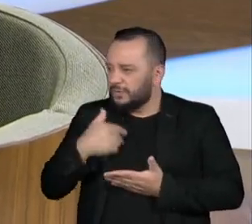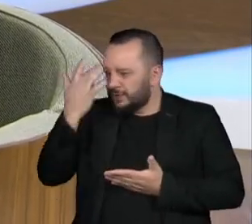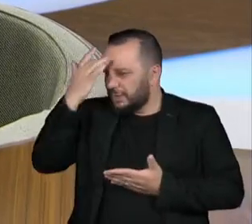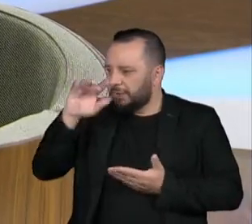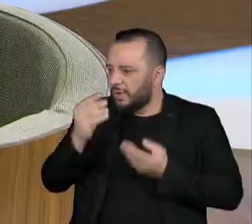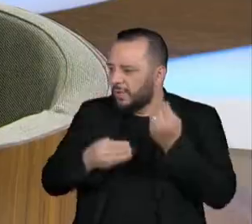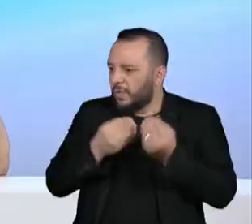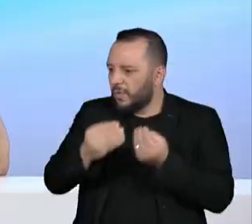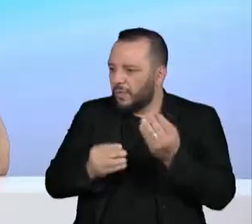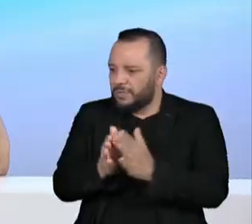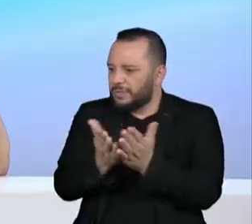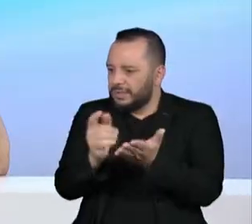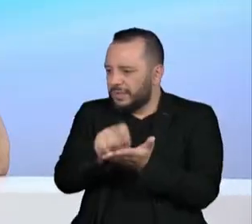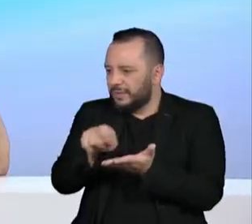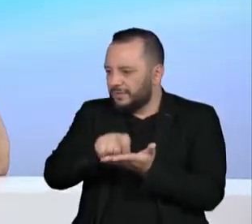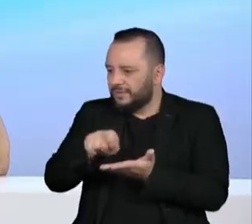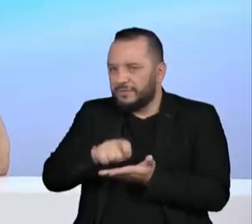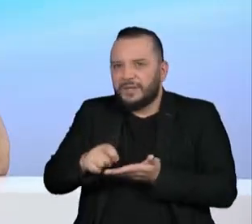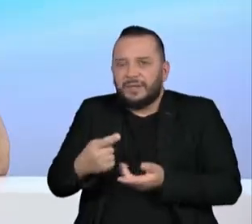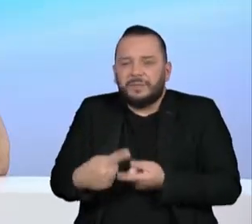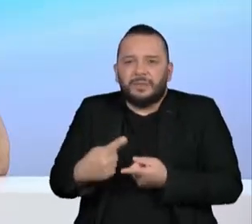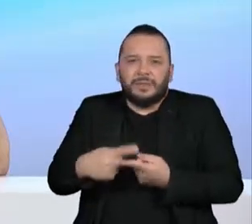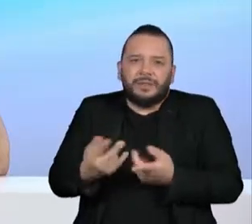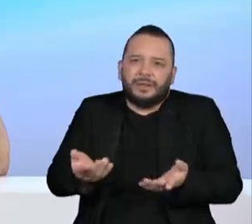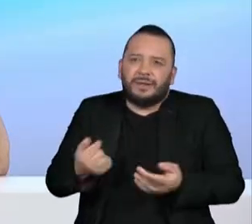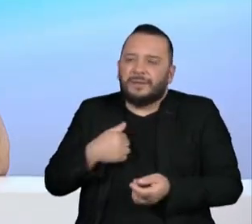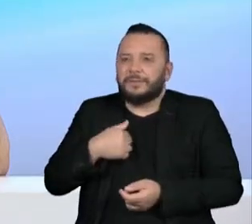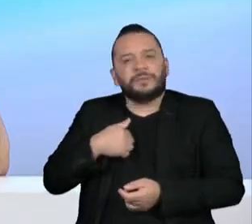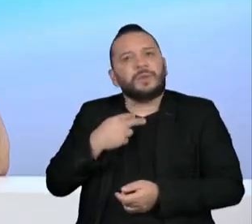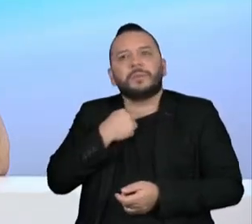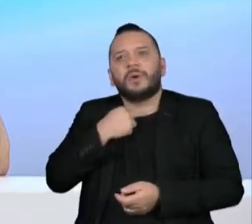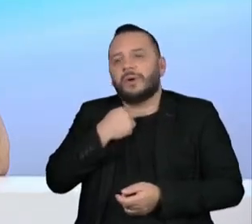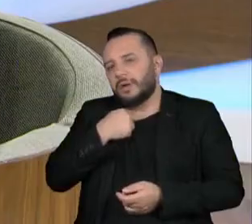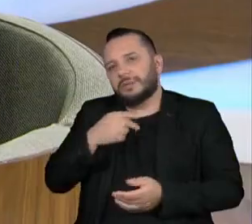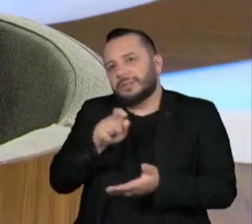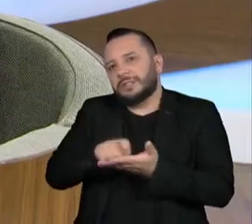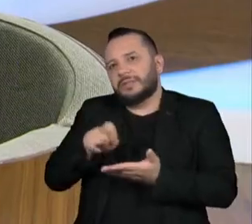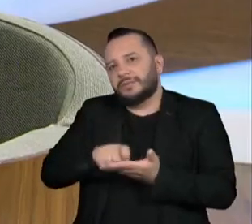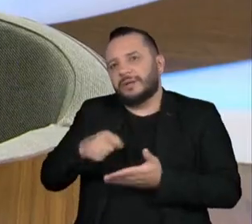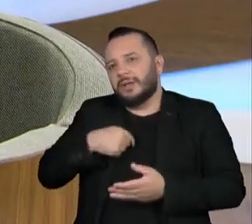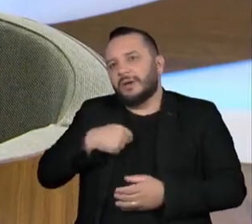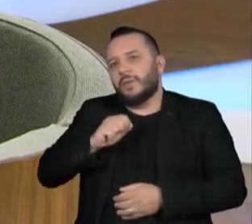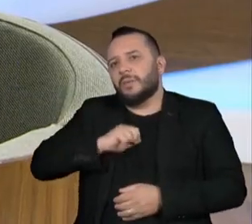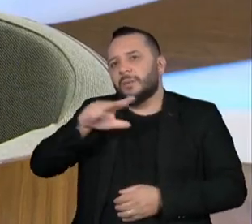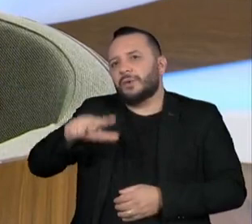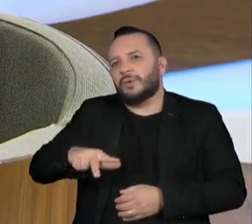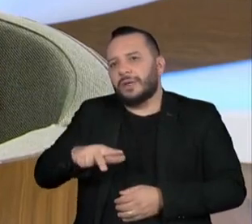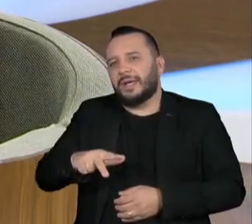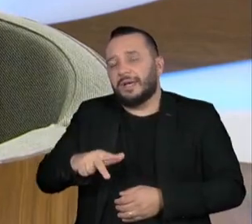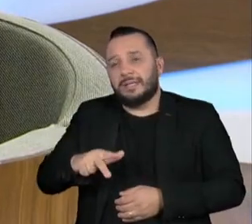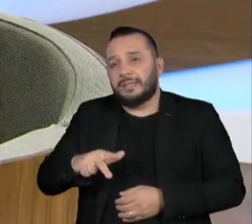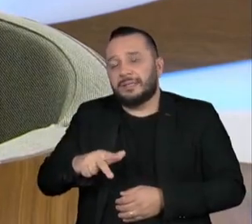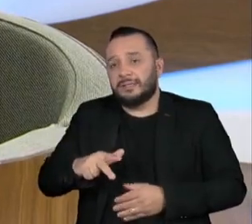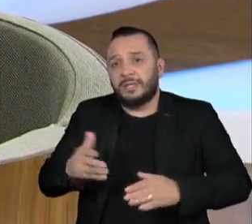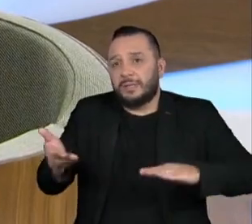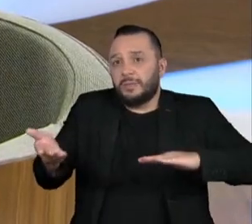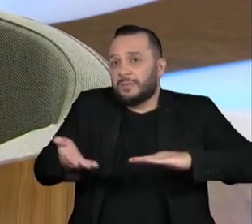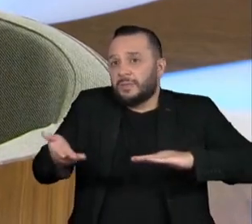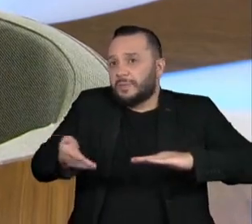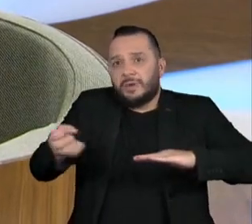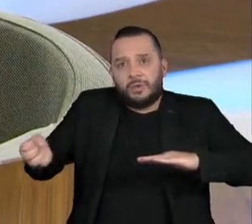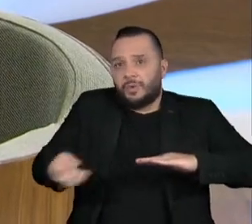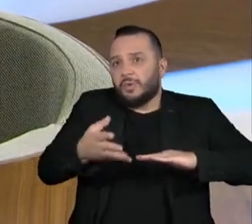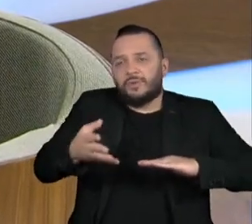escrever o livro, porque eu não poderia escrever num português atual, contemporâneo, não faria sentido nenhum mimetizar o